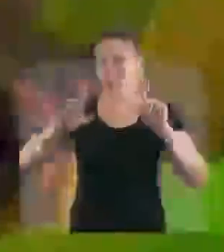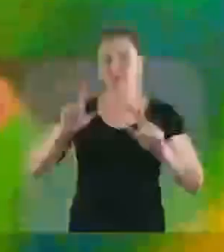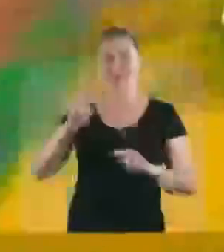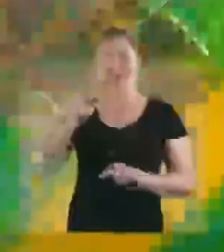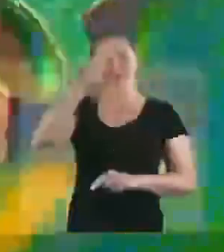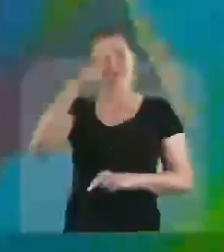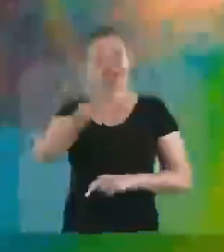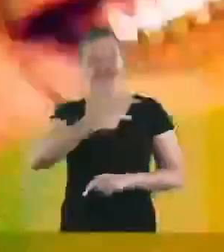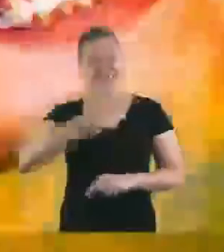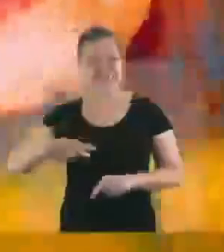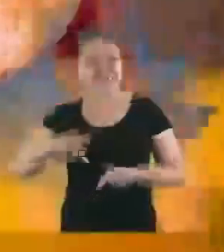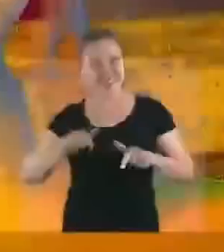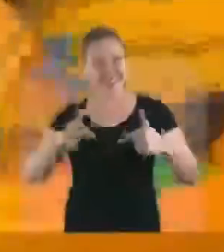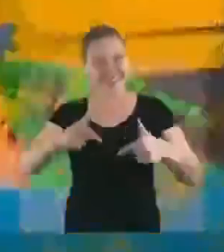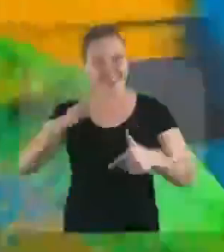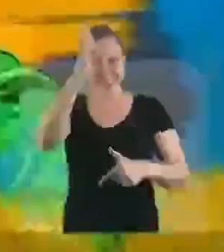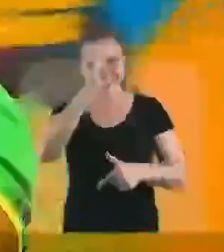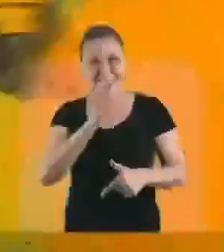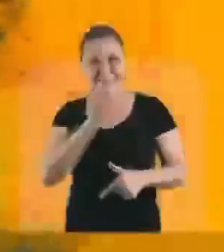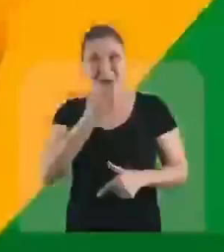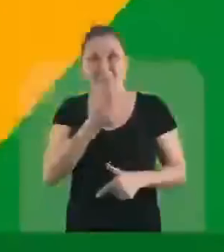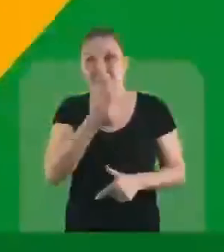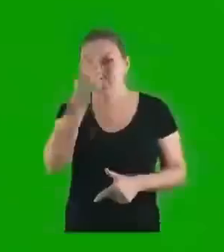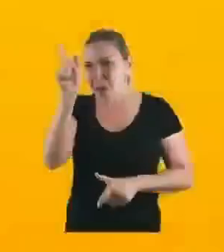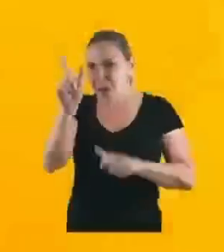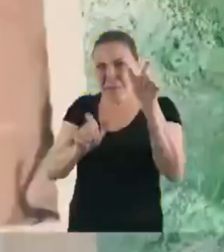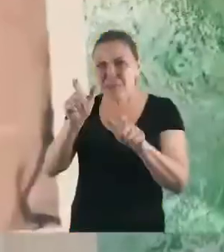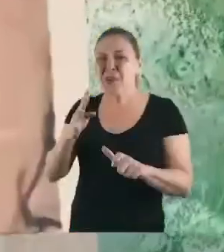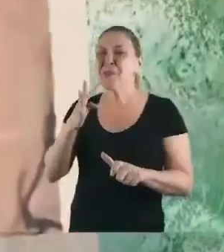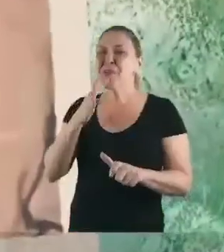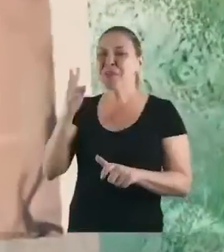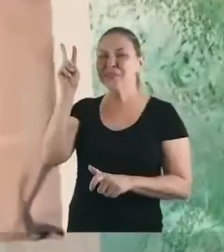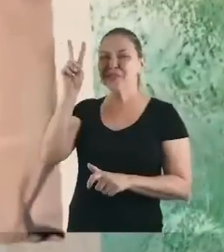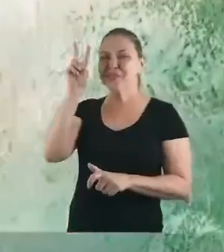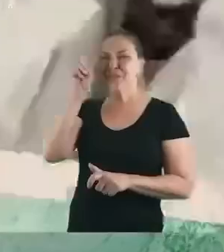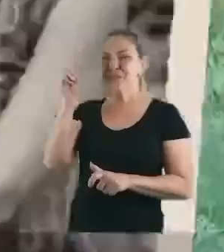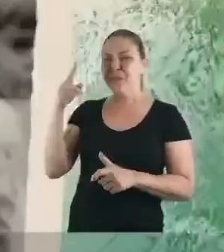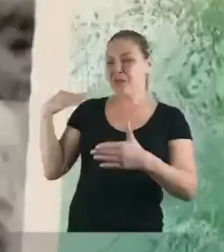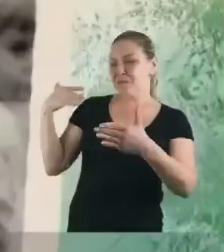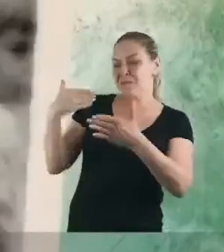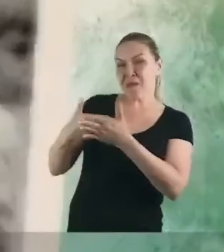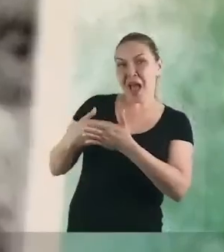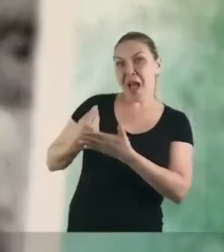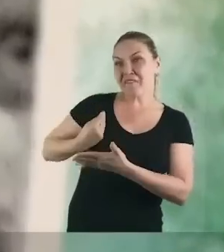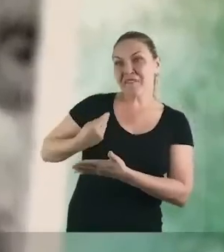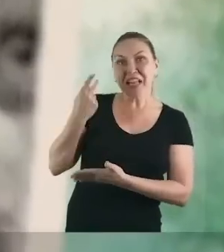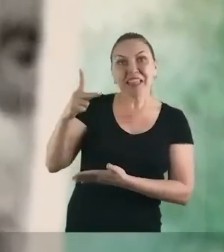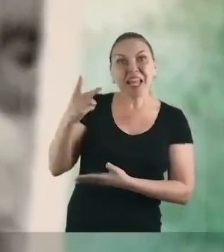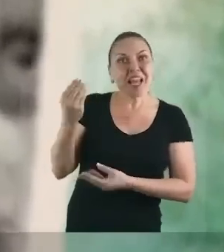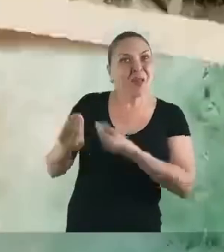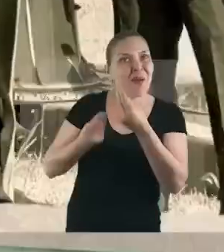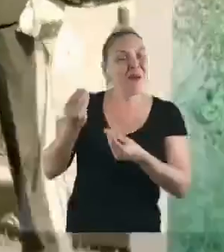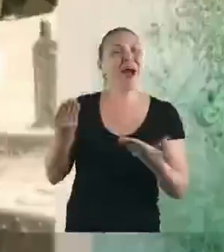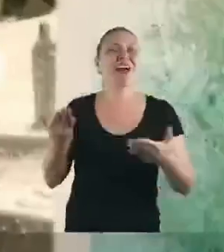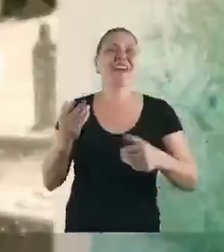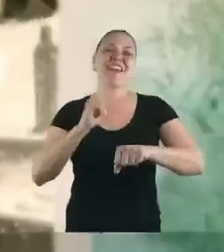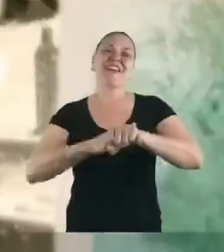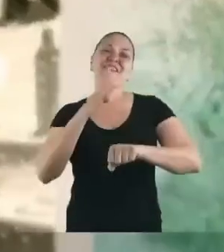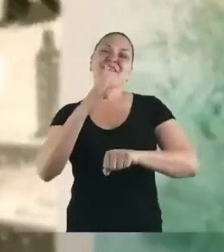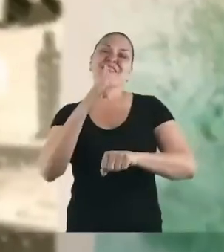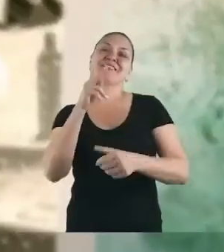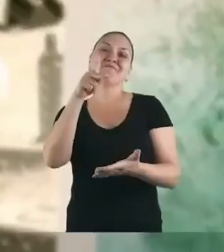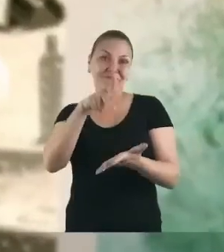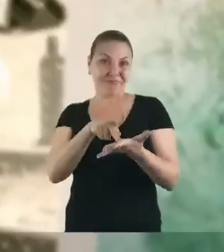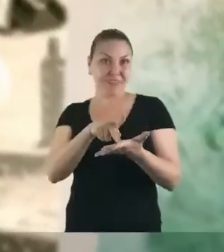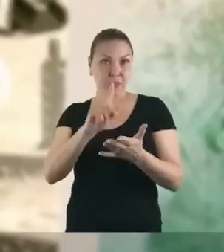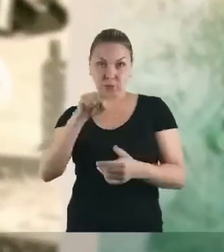Começa agora o programa Bolsonaro Presidente. Pouca gente conhece a história do nosso presidente. Então, tá na